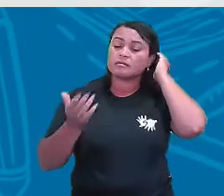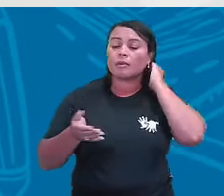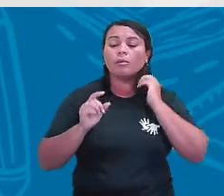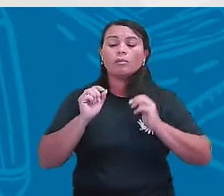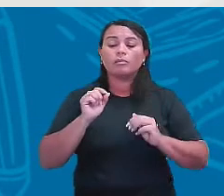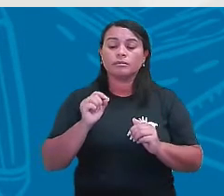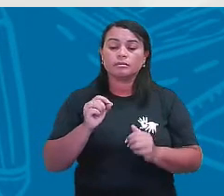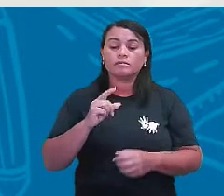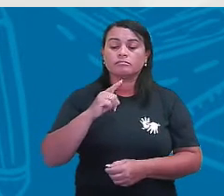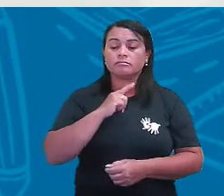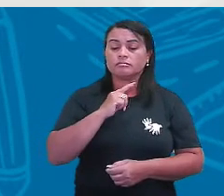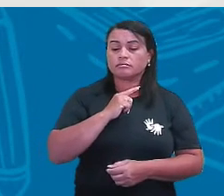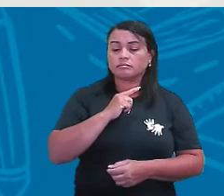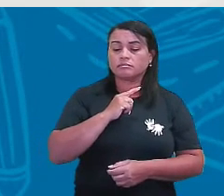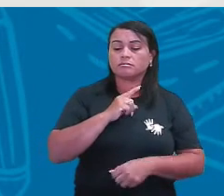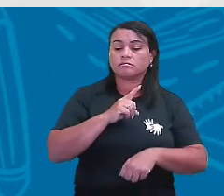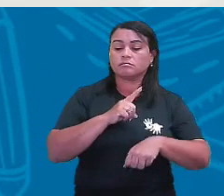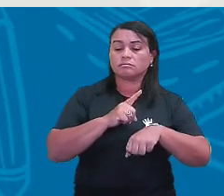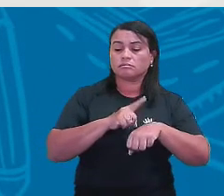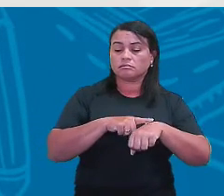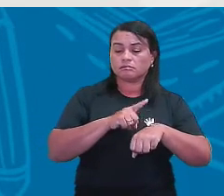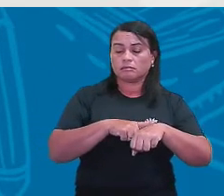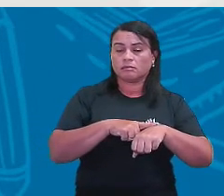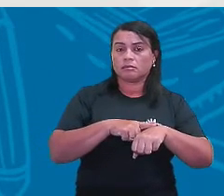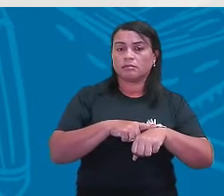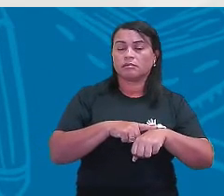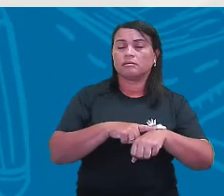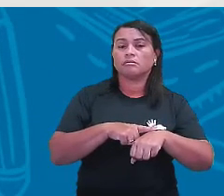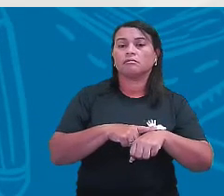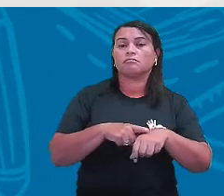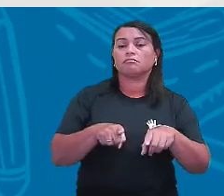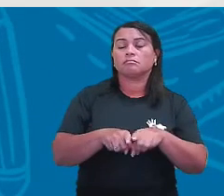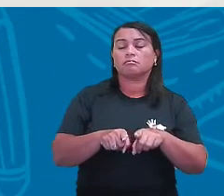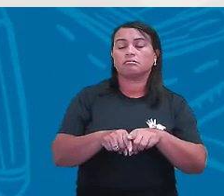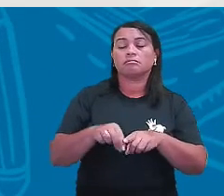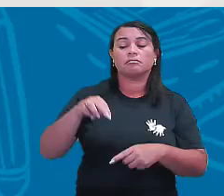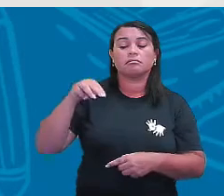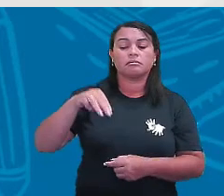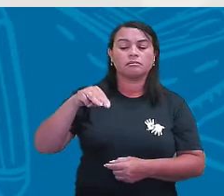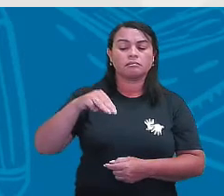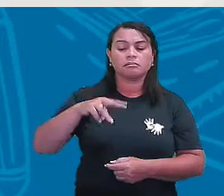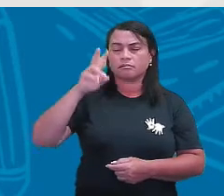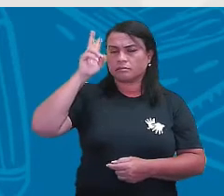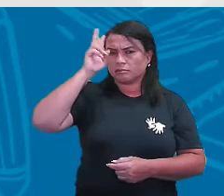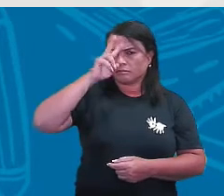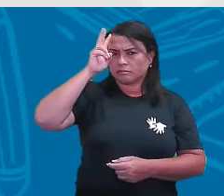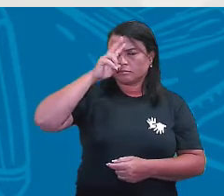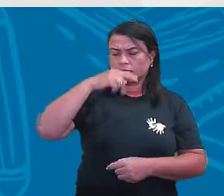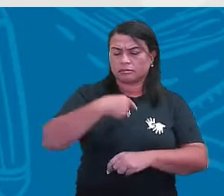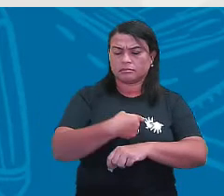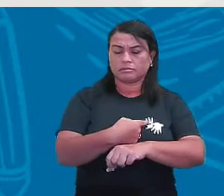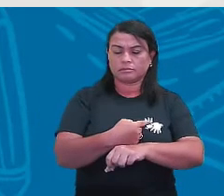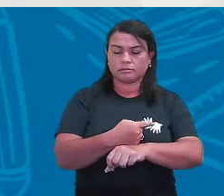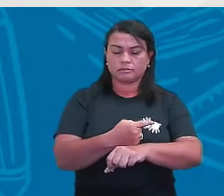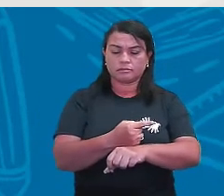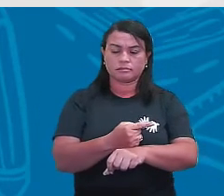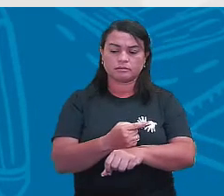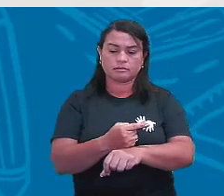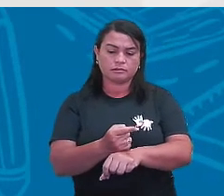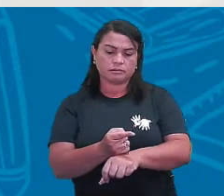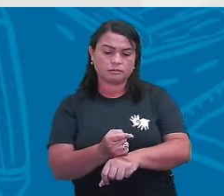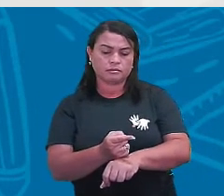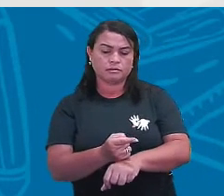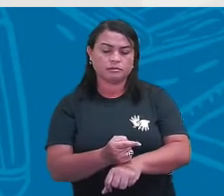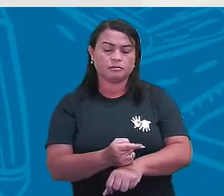a gente tem a hora e os minutos. Lembra que no relógio de ponteiro, os minutos vão andando de